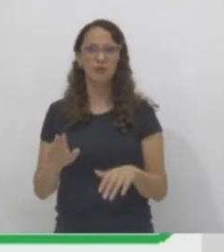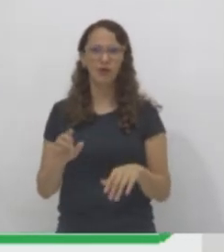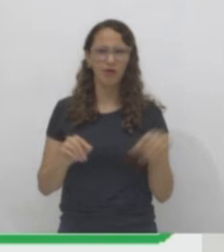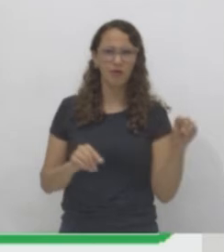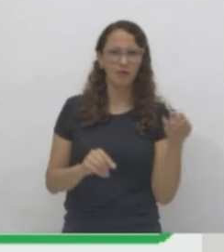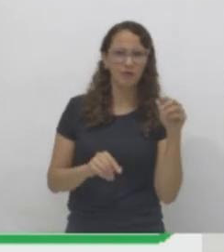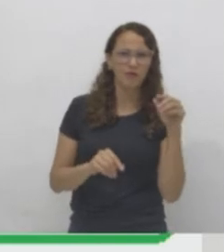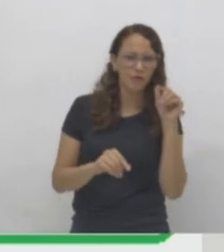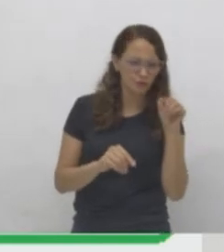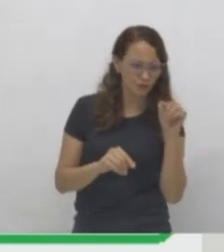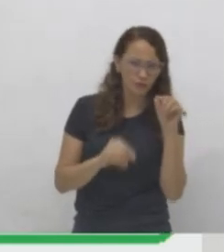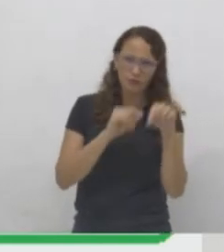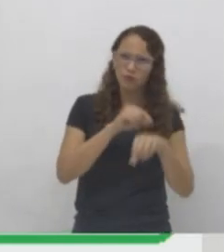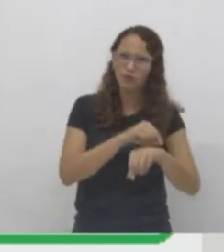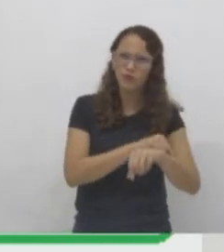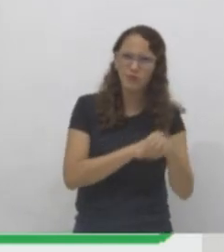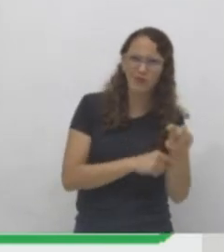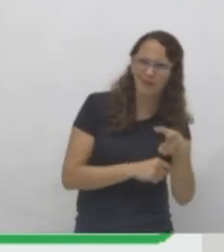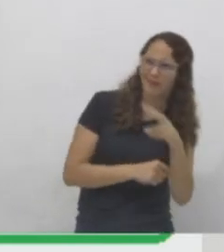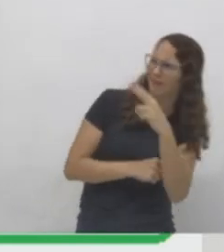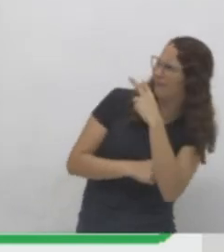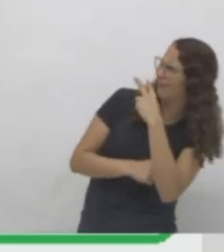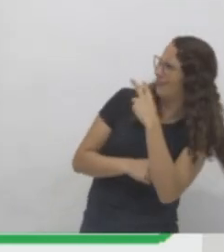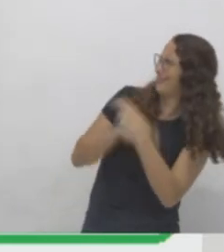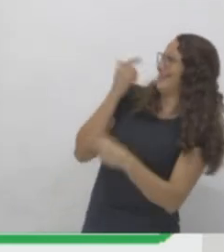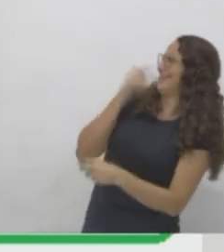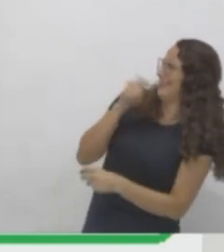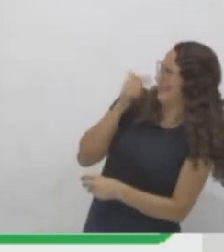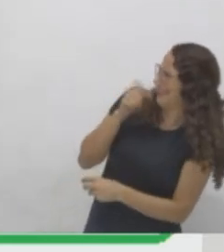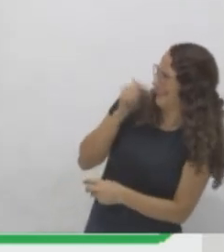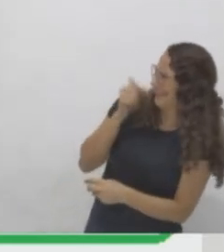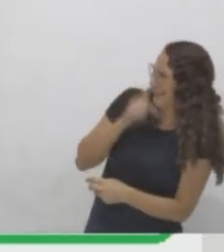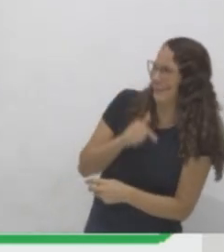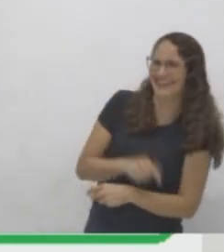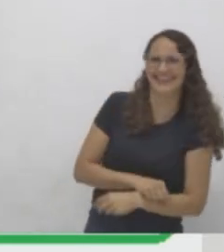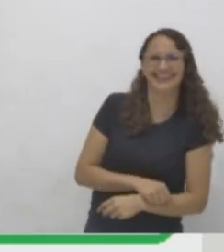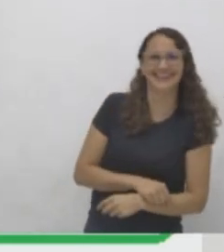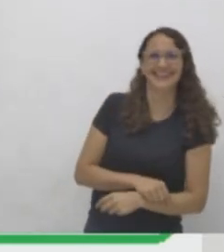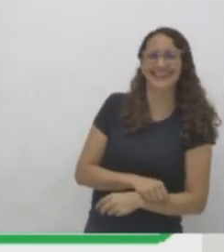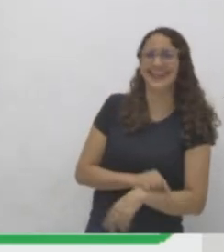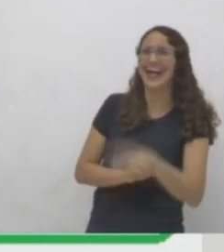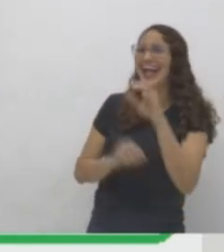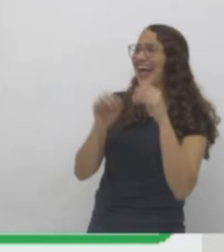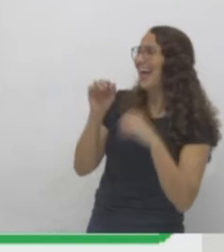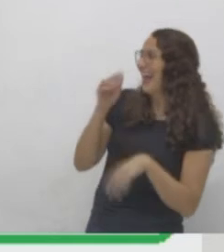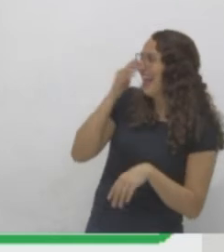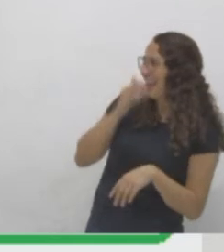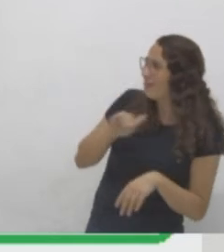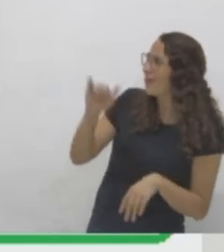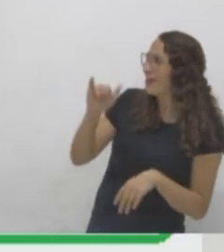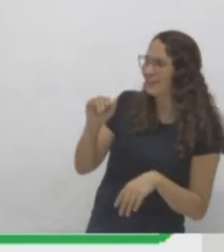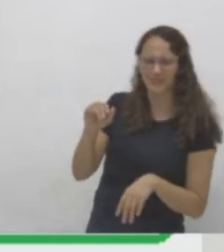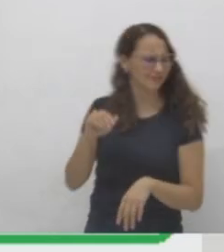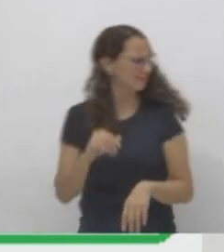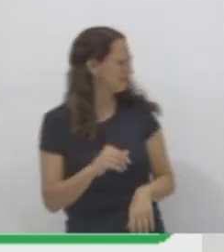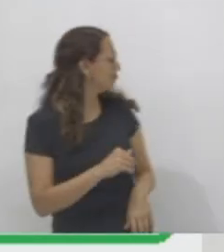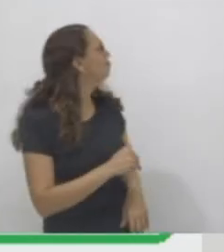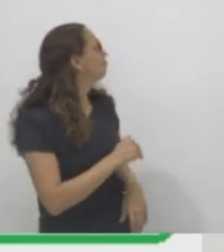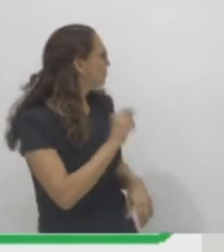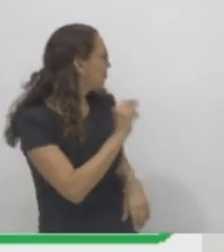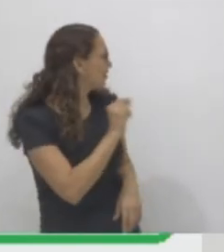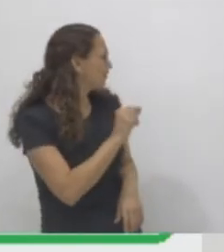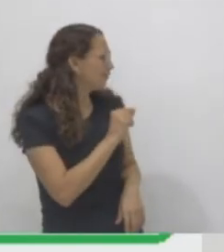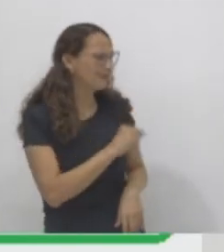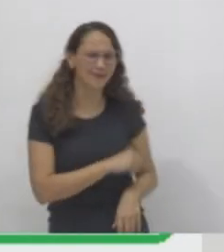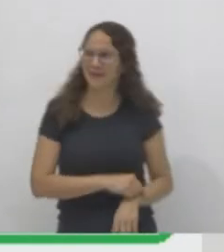para trás, dá uma risada e diz: elefante! O elefante vira: o que foi? Você